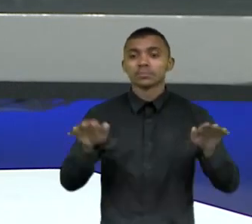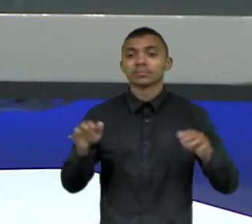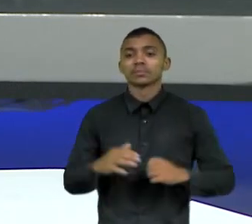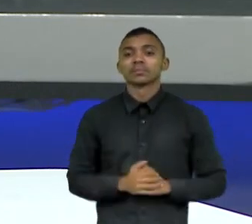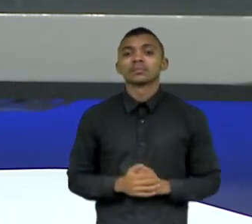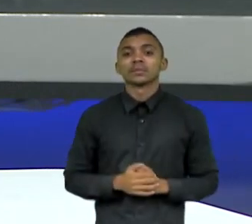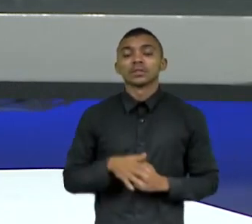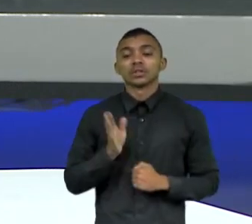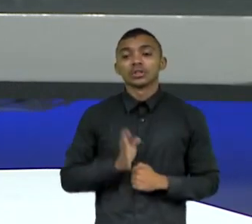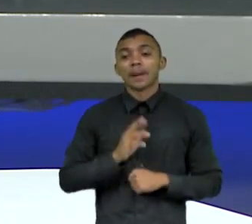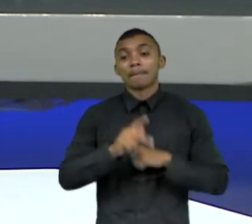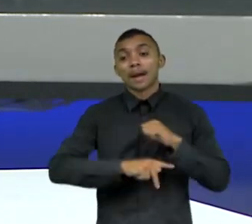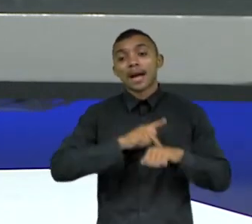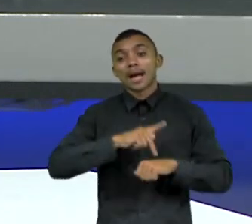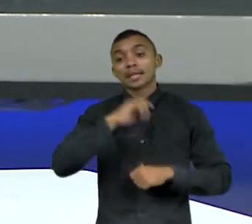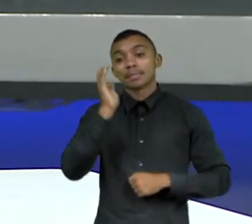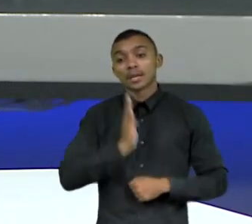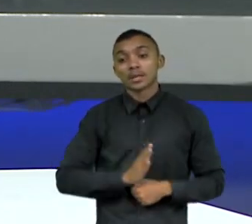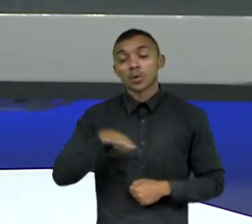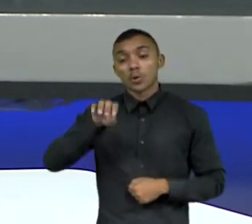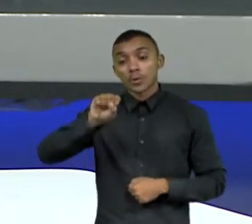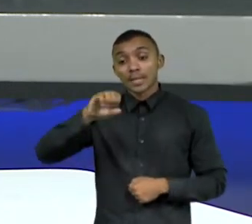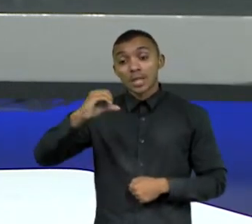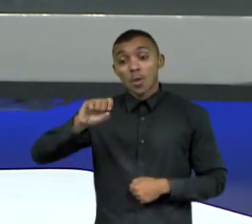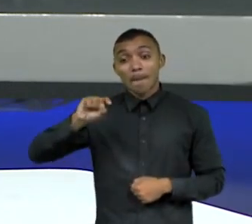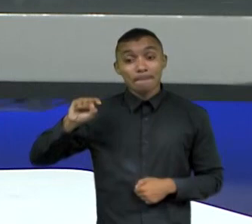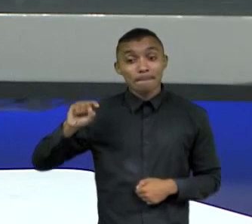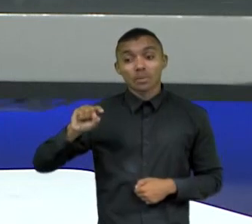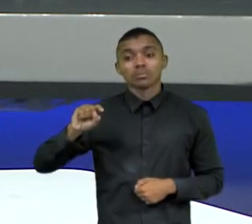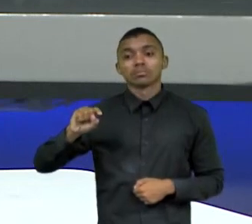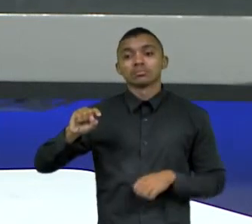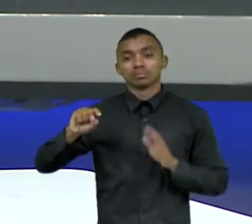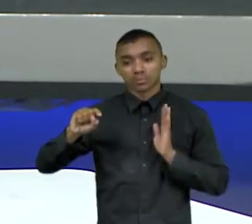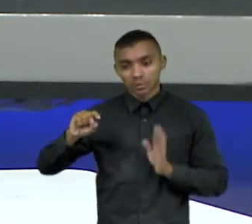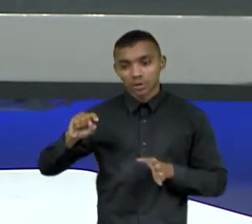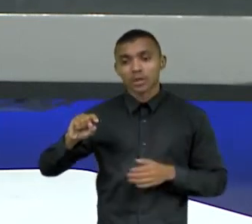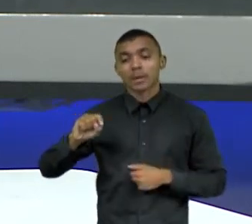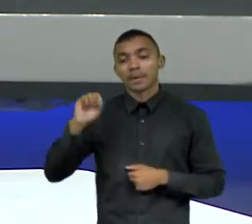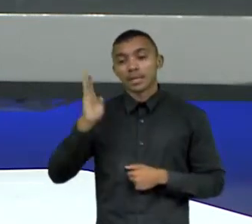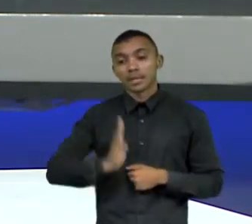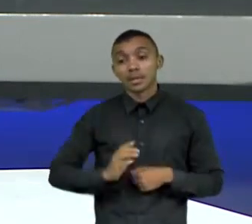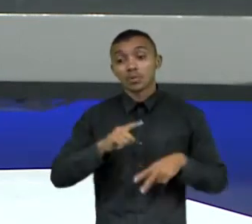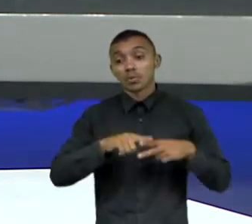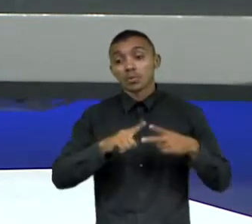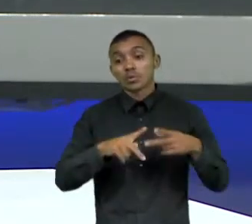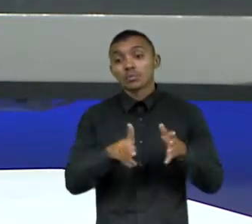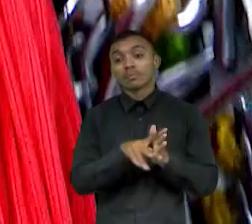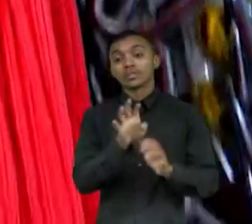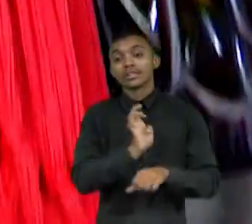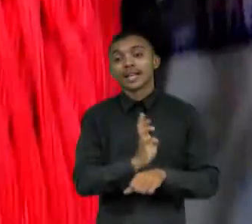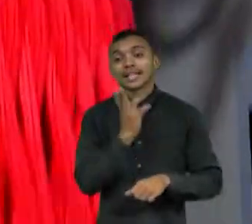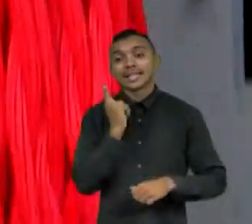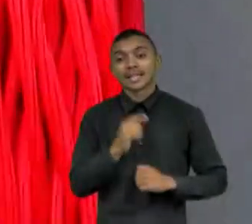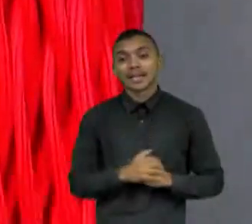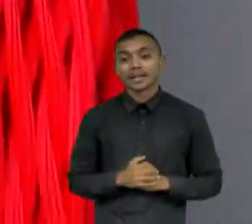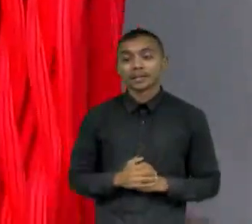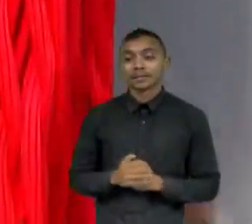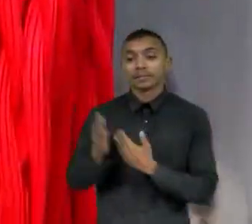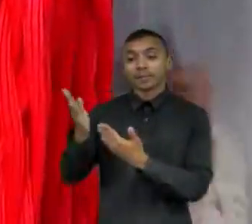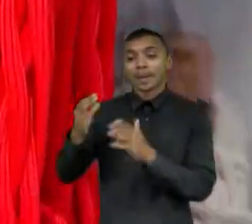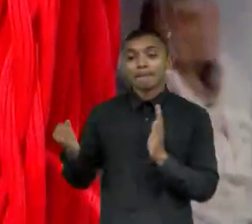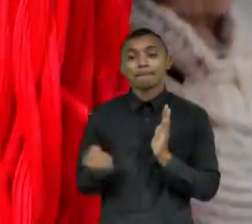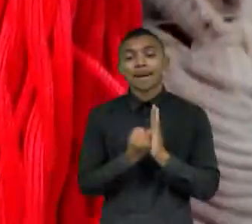Atualmente, o Brasil conta com 89 indicações geográficas e 2 são daqui do Ceará. As